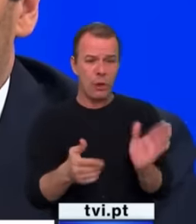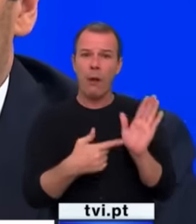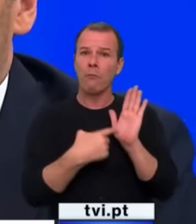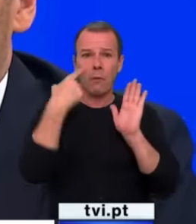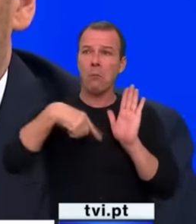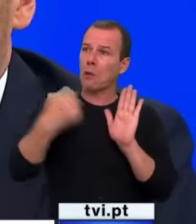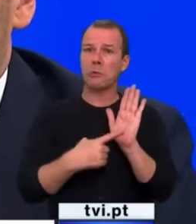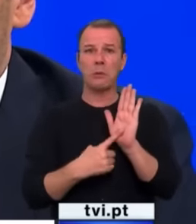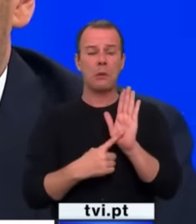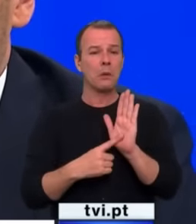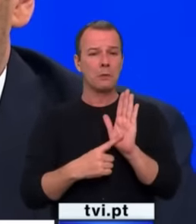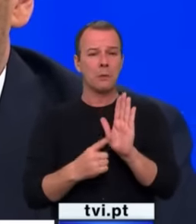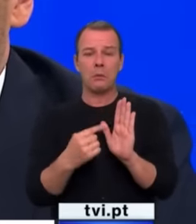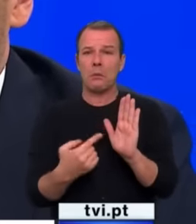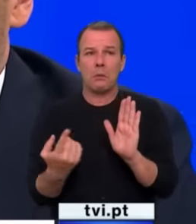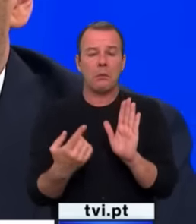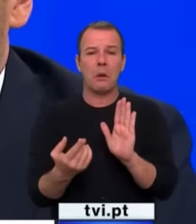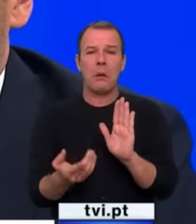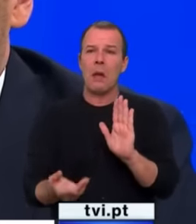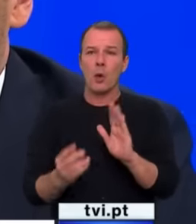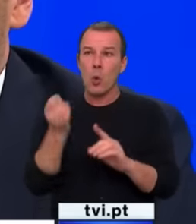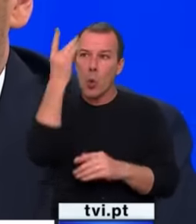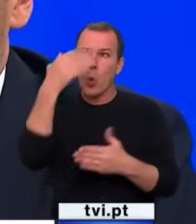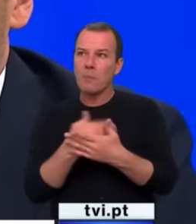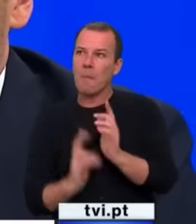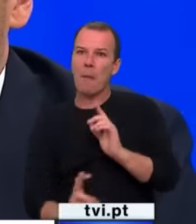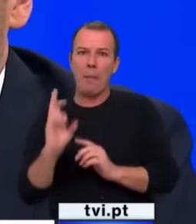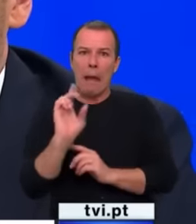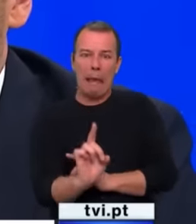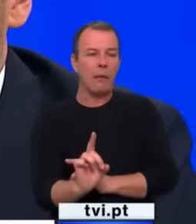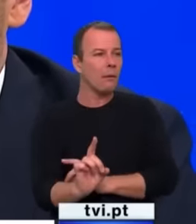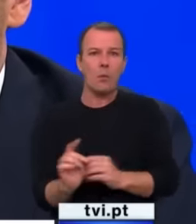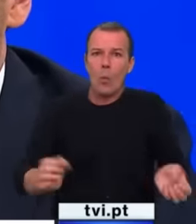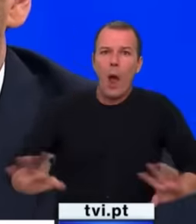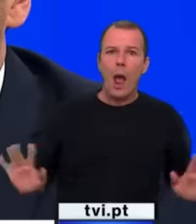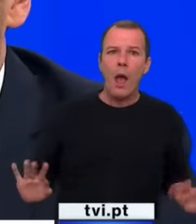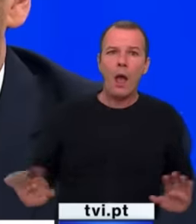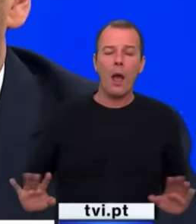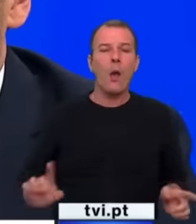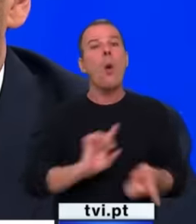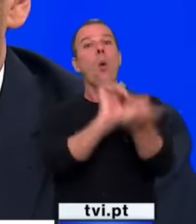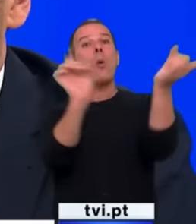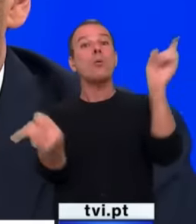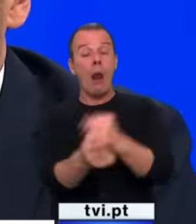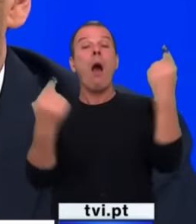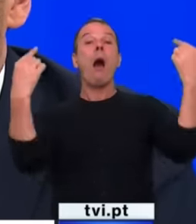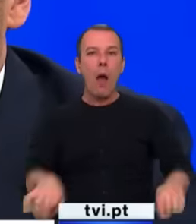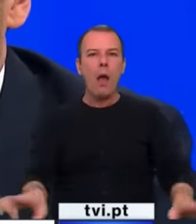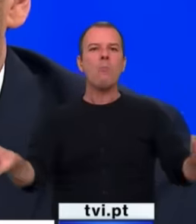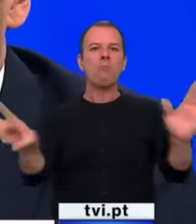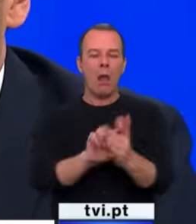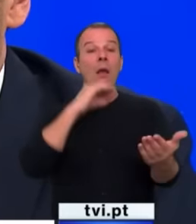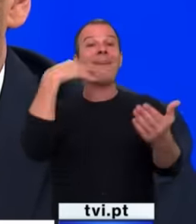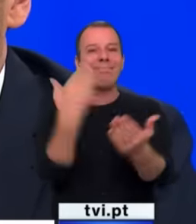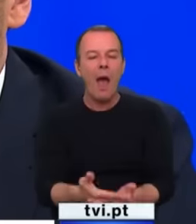percepção aumentou, mas que não há nenhum estudo que diga que há mais corrupção. O que há hoje, felizmente, é mais meios, uma legislação que facilita a